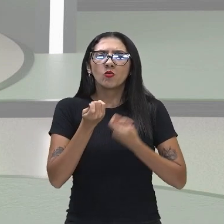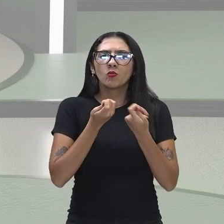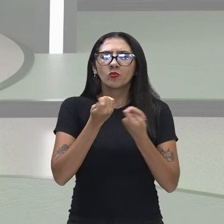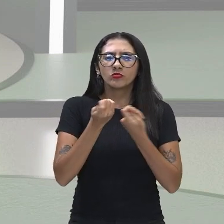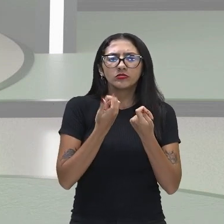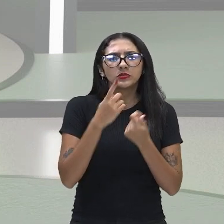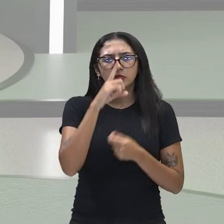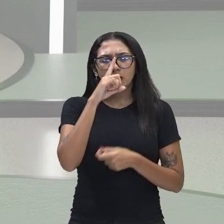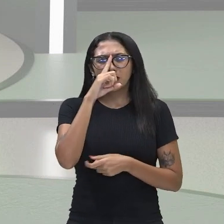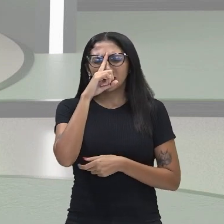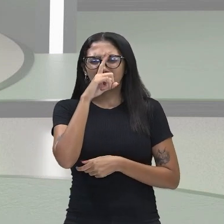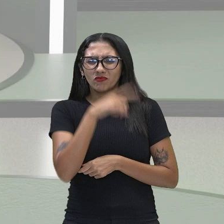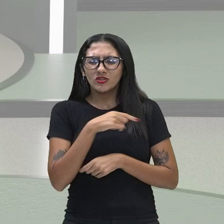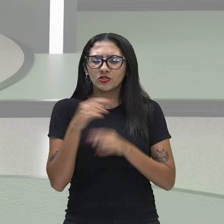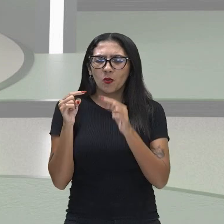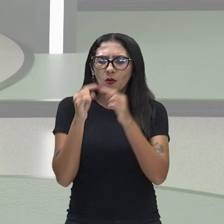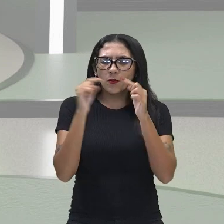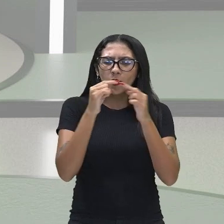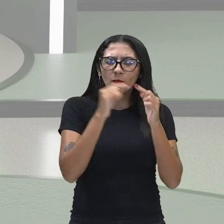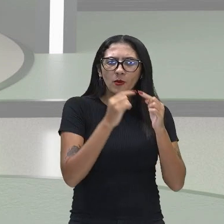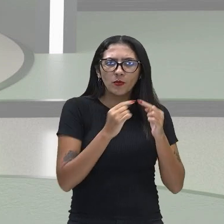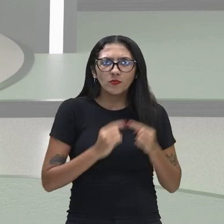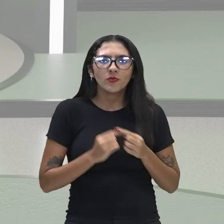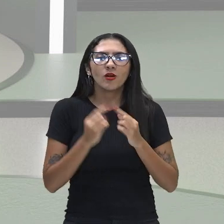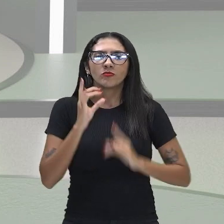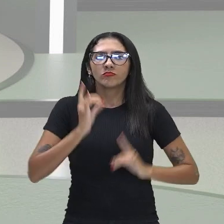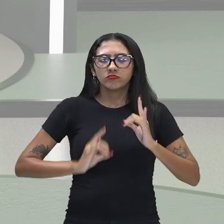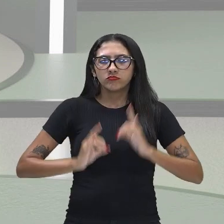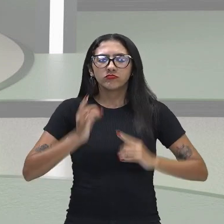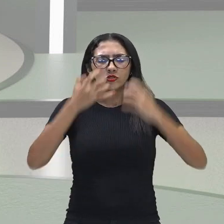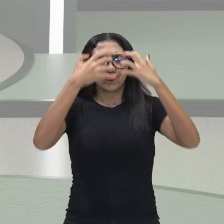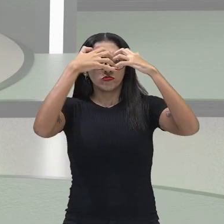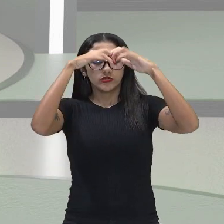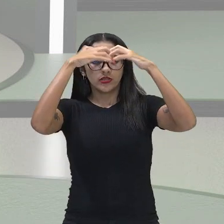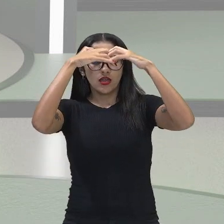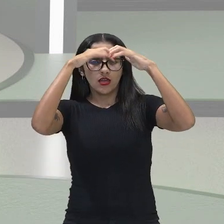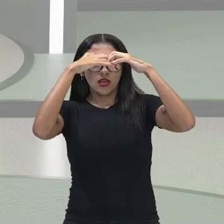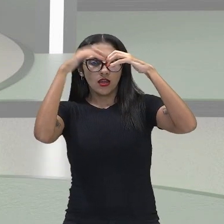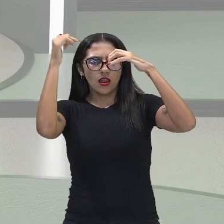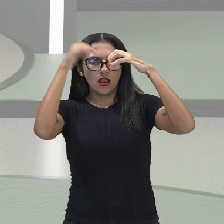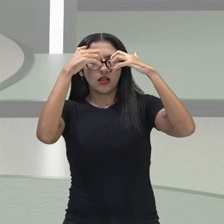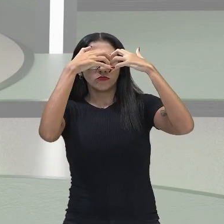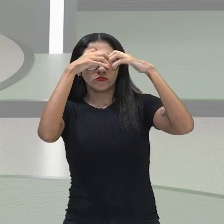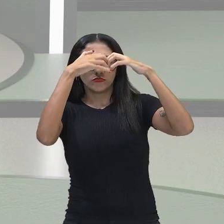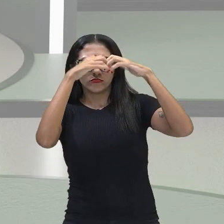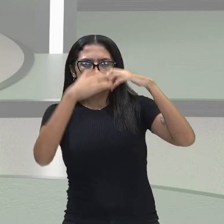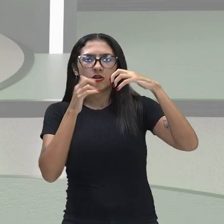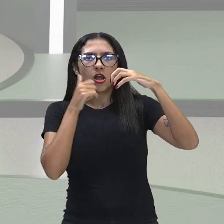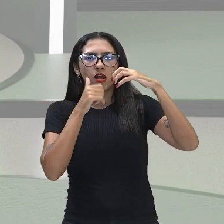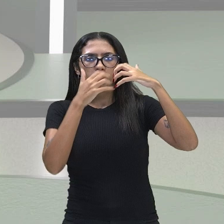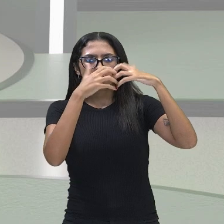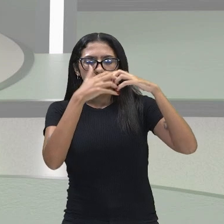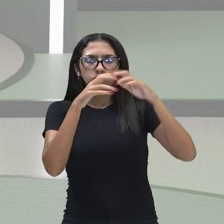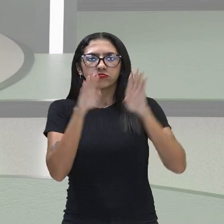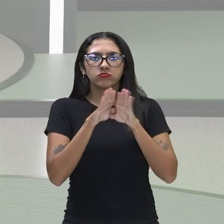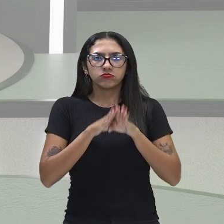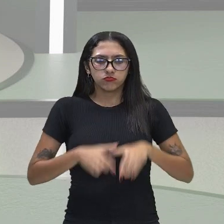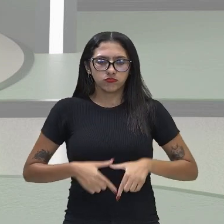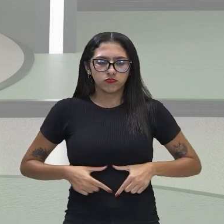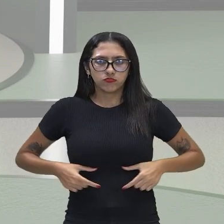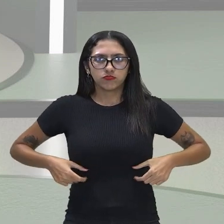sistema de interações hormonais entre o cérebro, tá bom? Entre o cérebro feminino e os ovários,